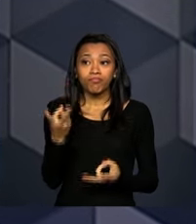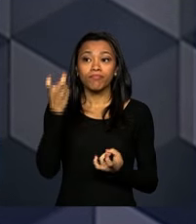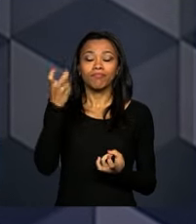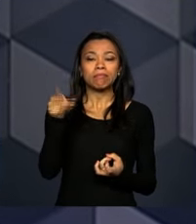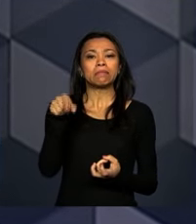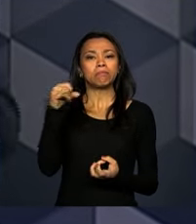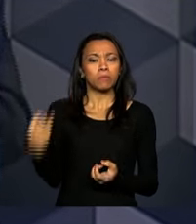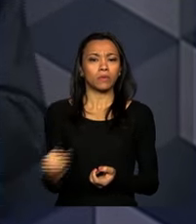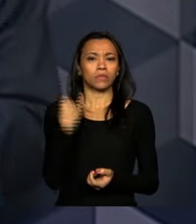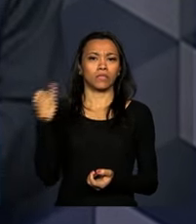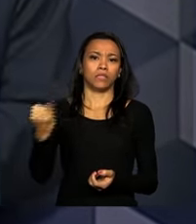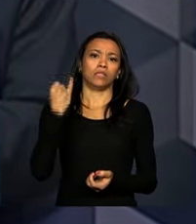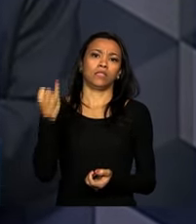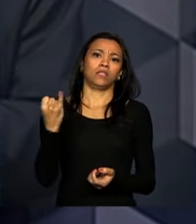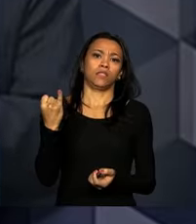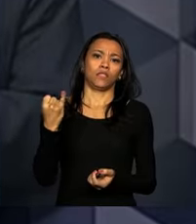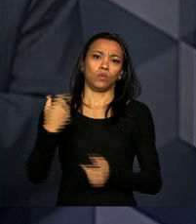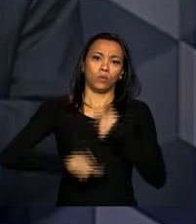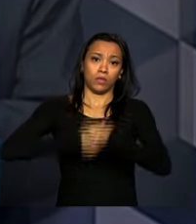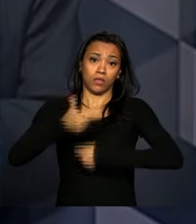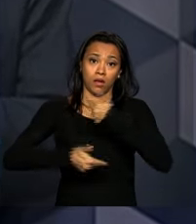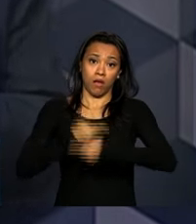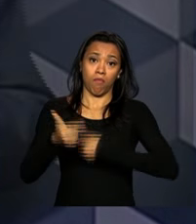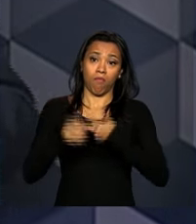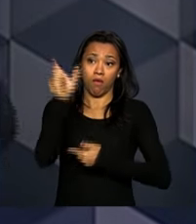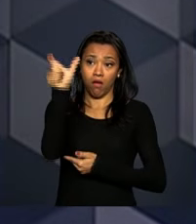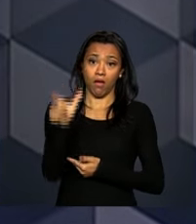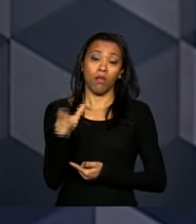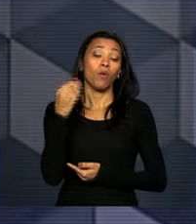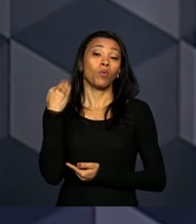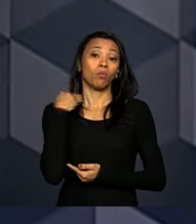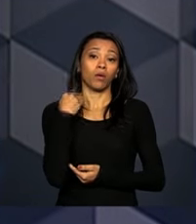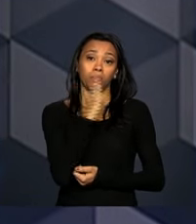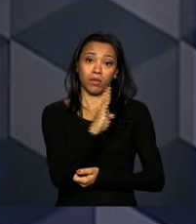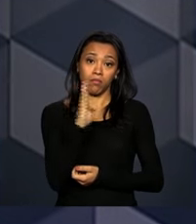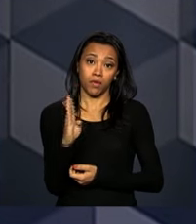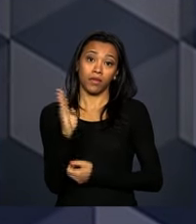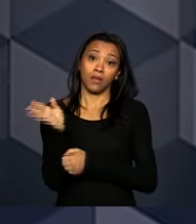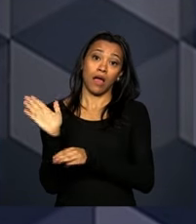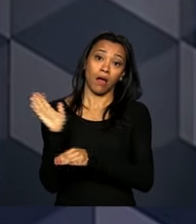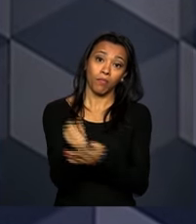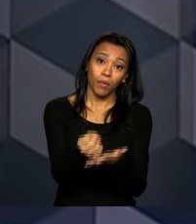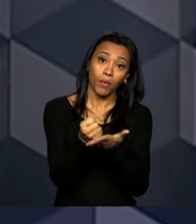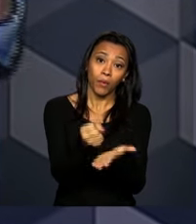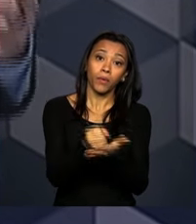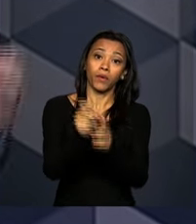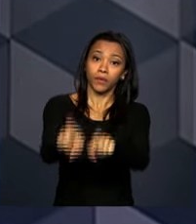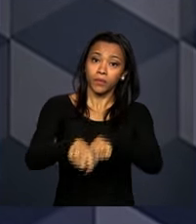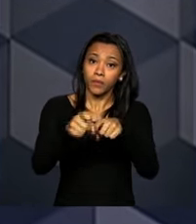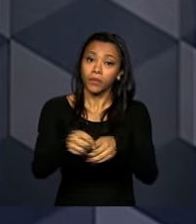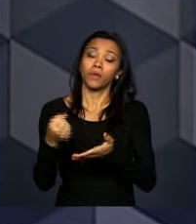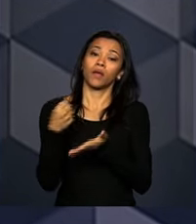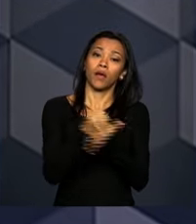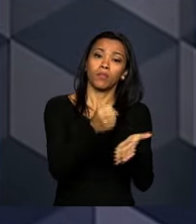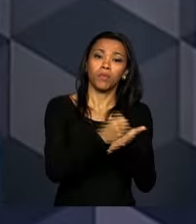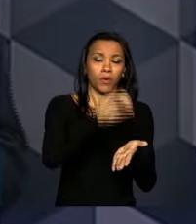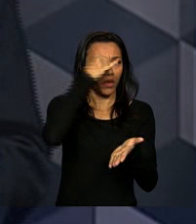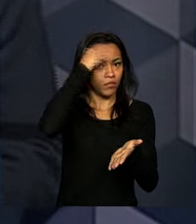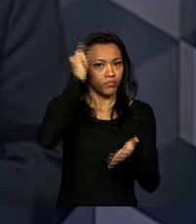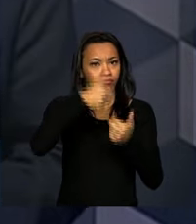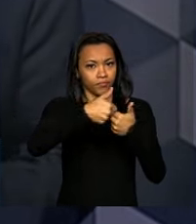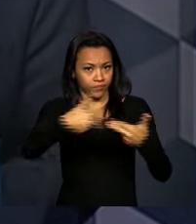Brasil no apoio à agricultura, à agropecuária, no apoio ao desenvolvimento